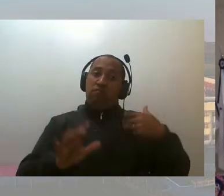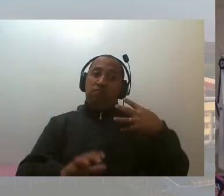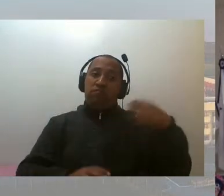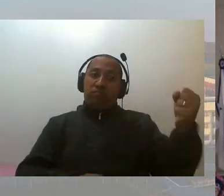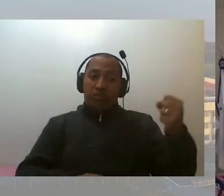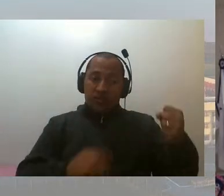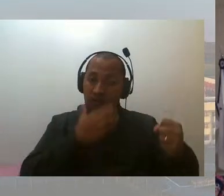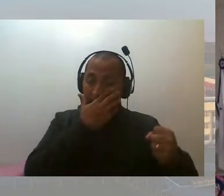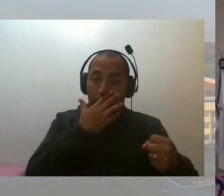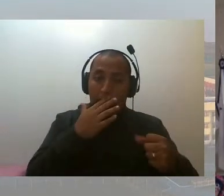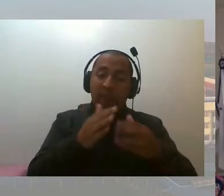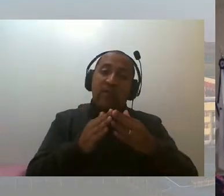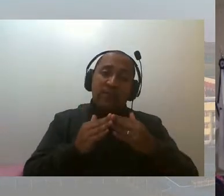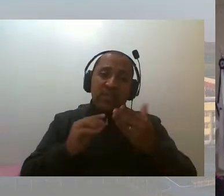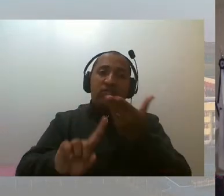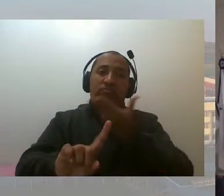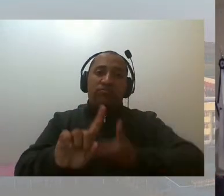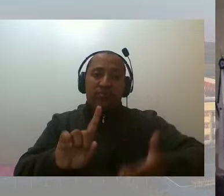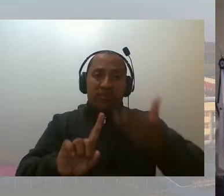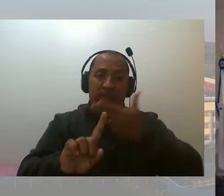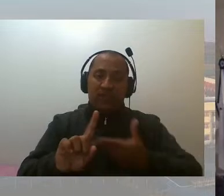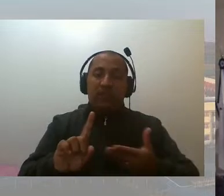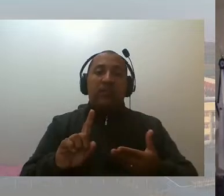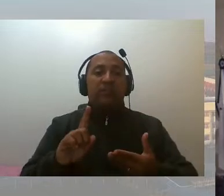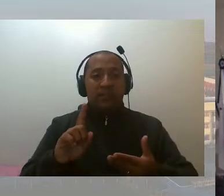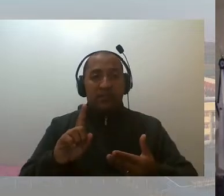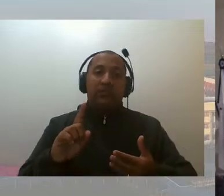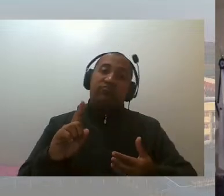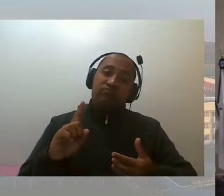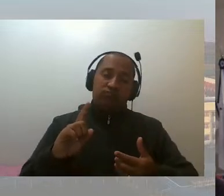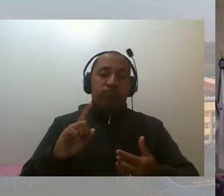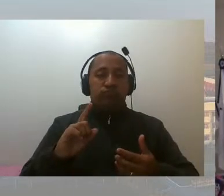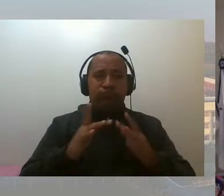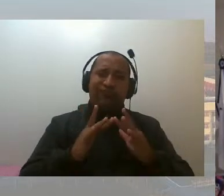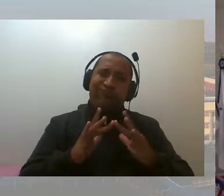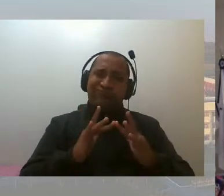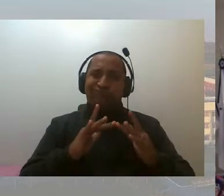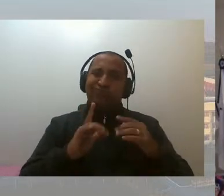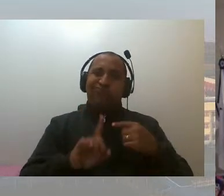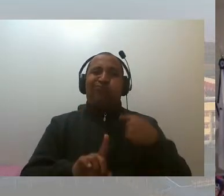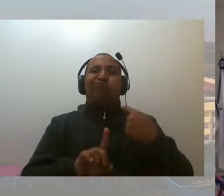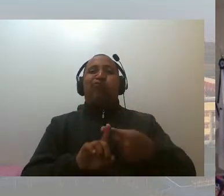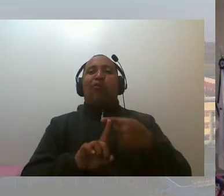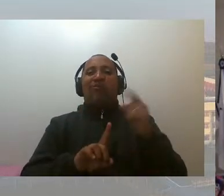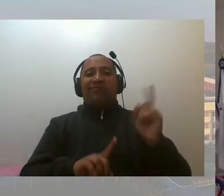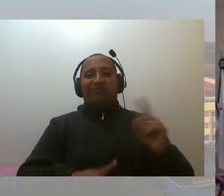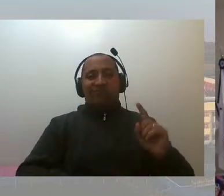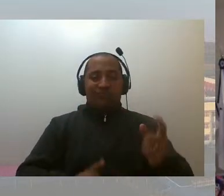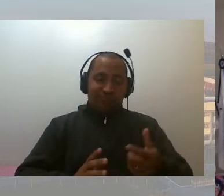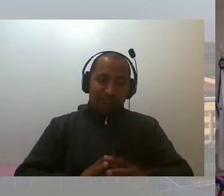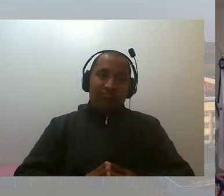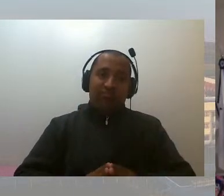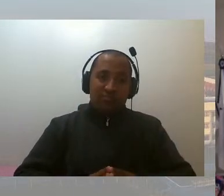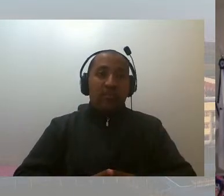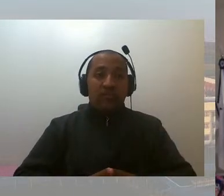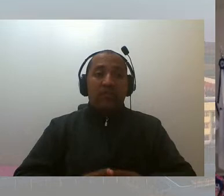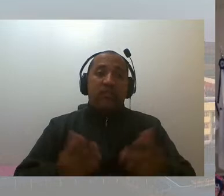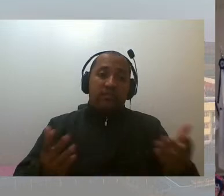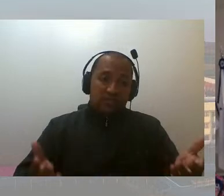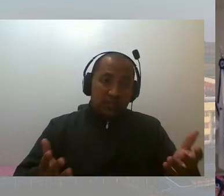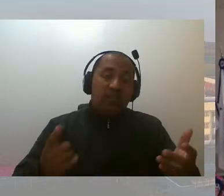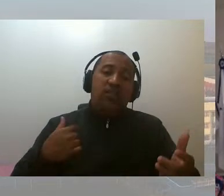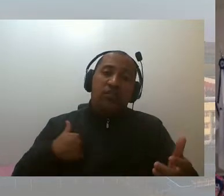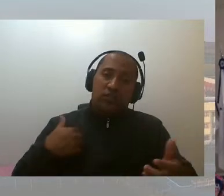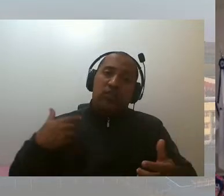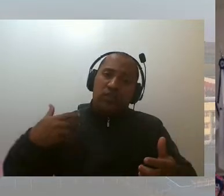interface nos últimos CIEPs, né, e a articulação não foi positiva. Então, que já que estamos